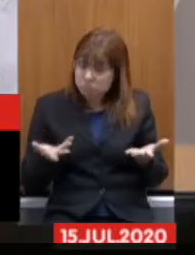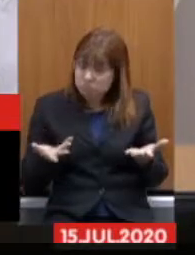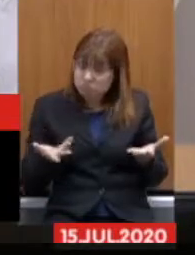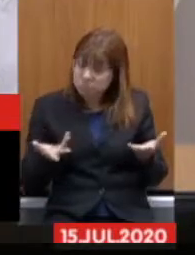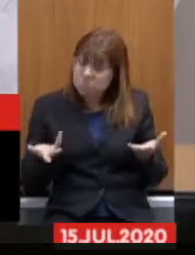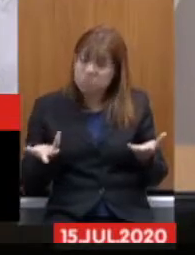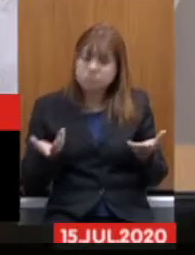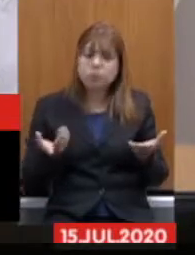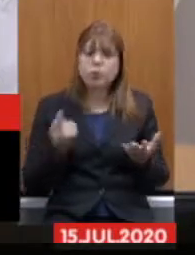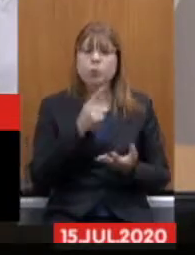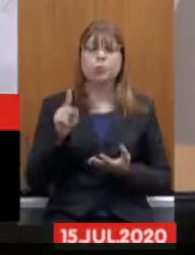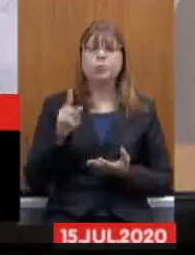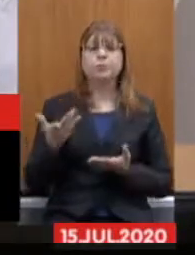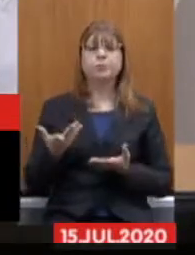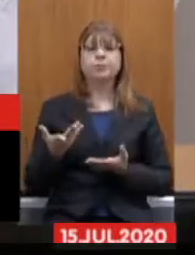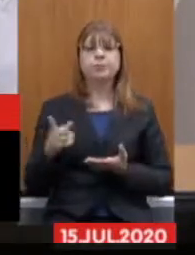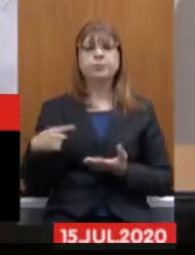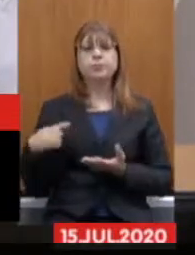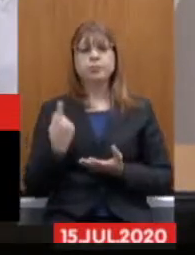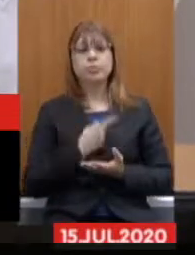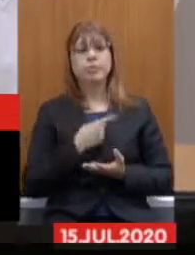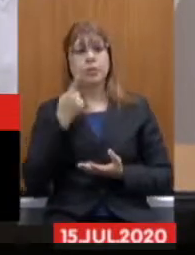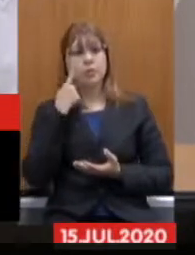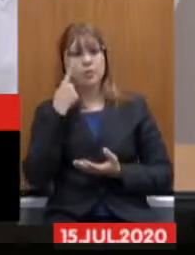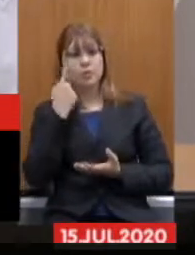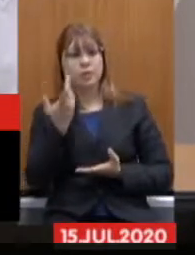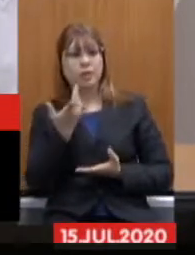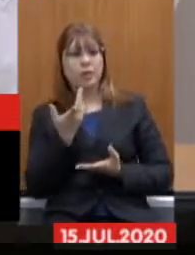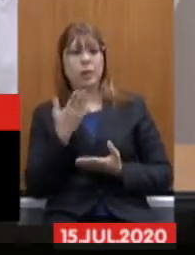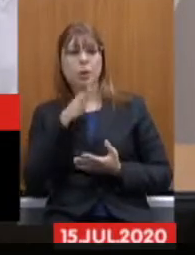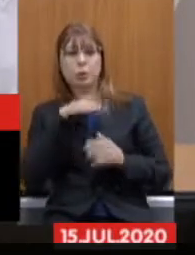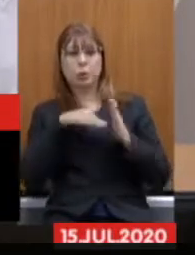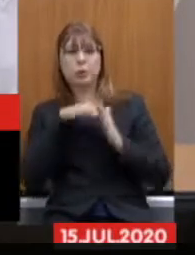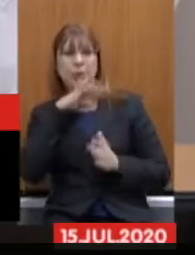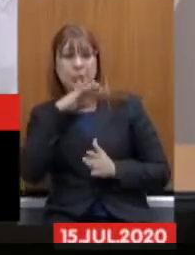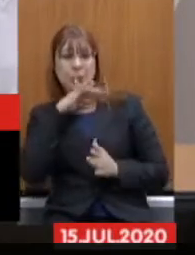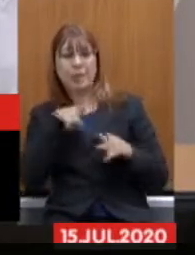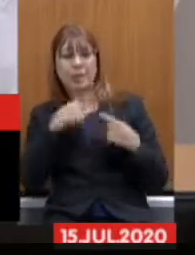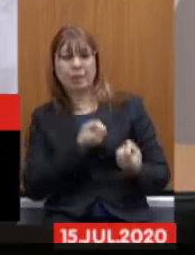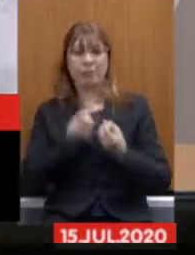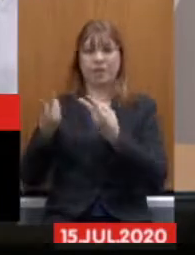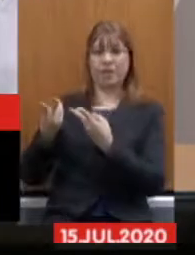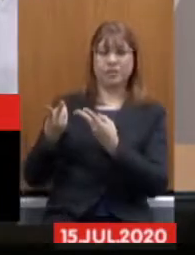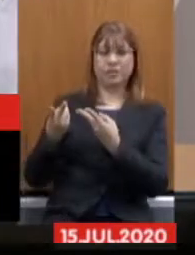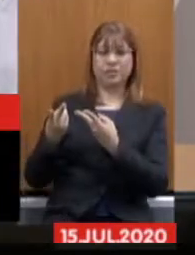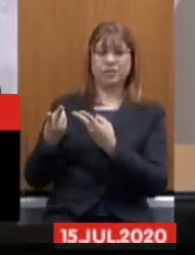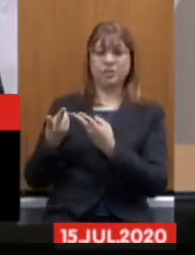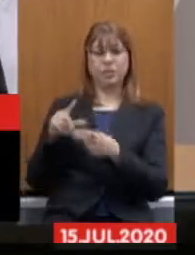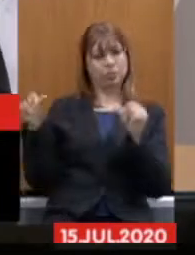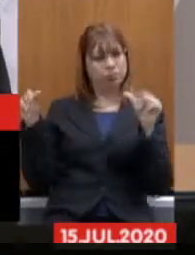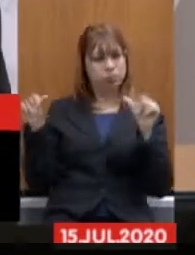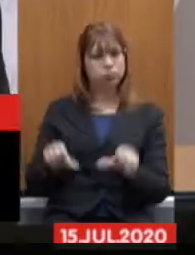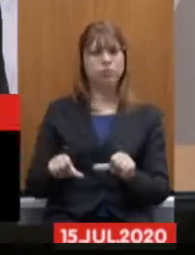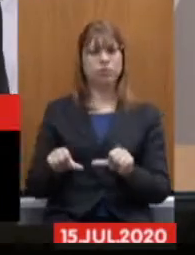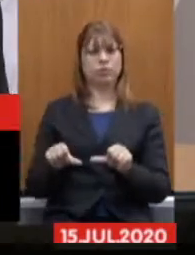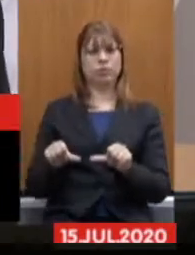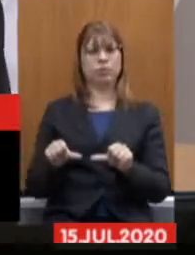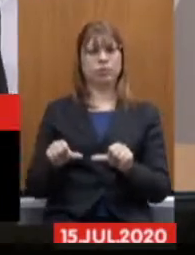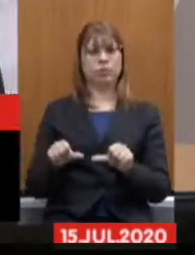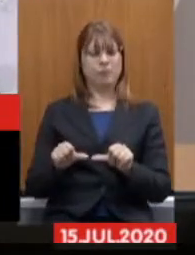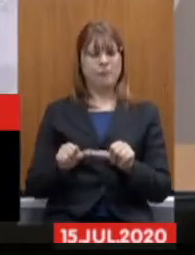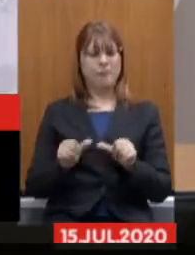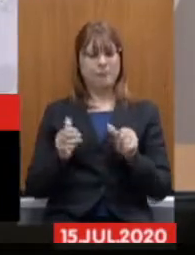e para encerrar o primeiro a gente para carissa depois privatiza e já forma mais cruel e covarde de